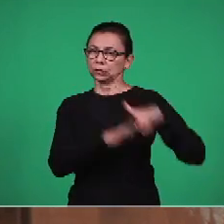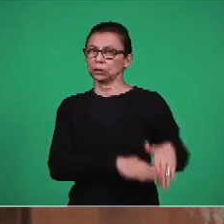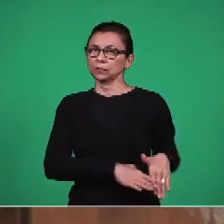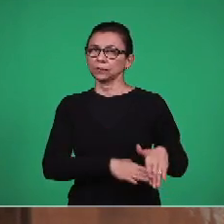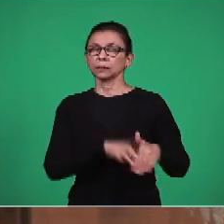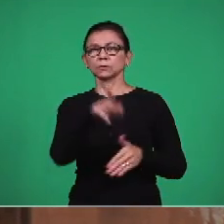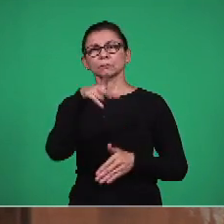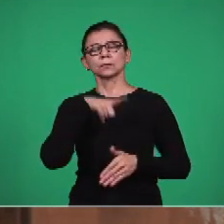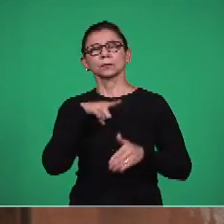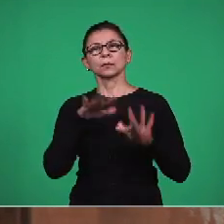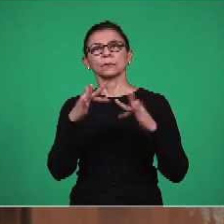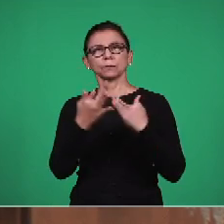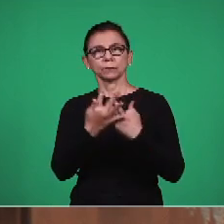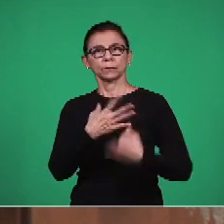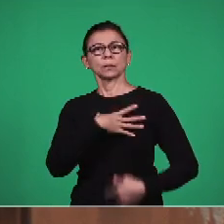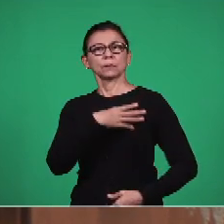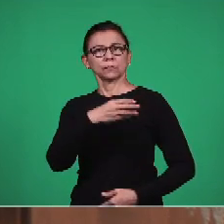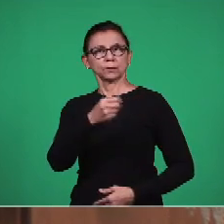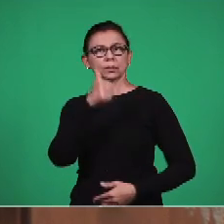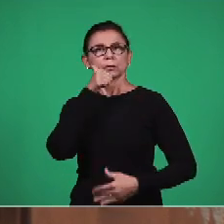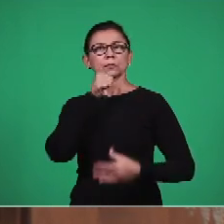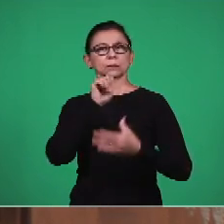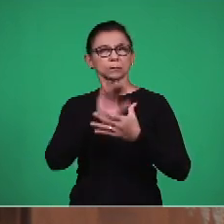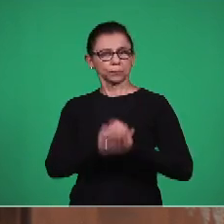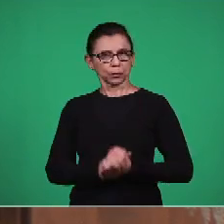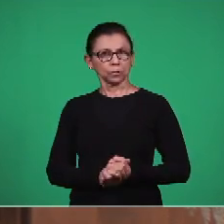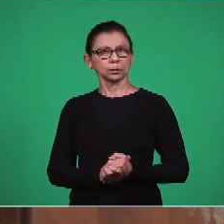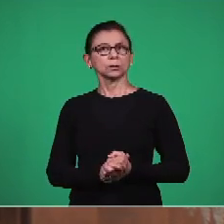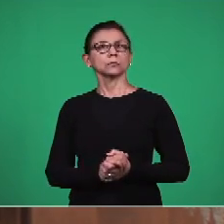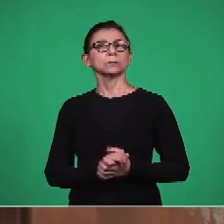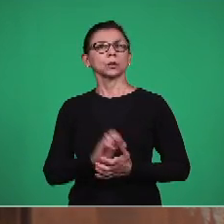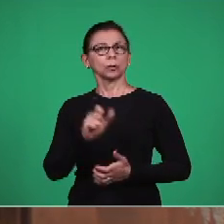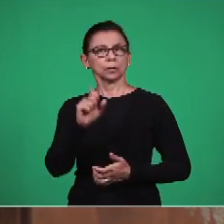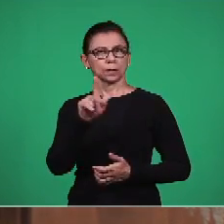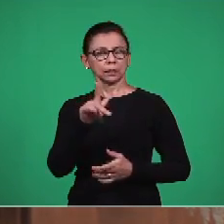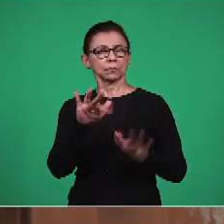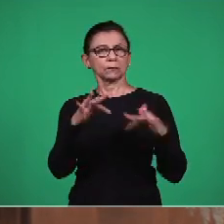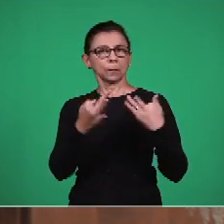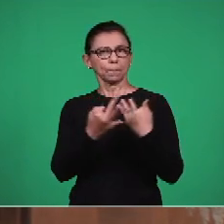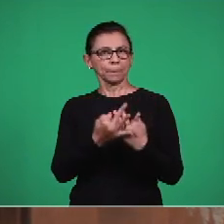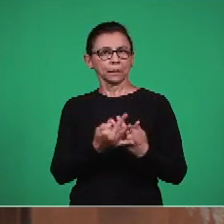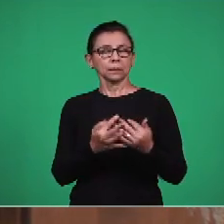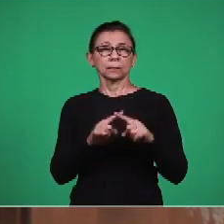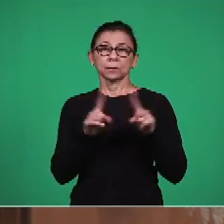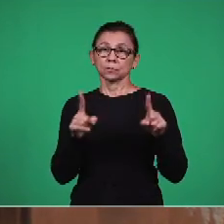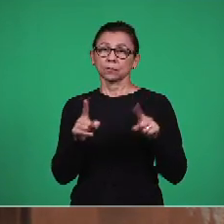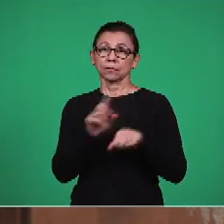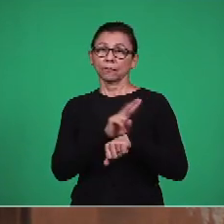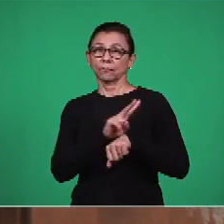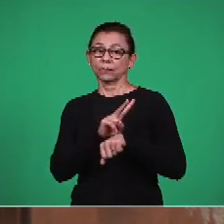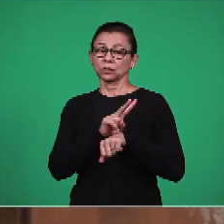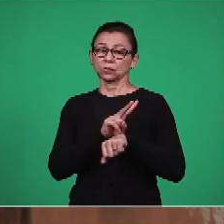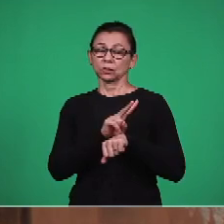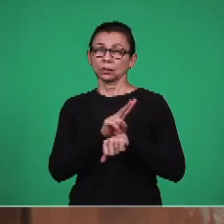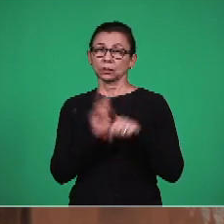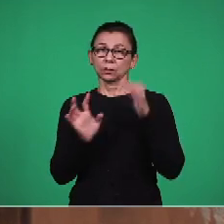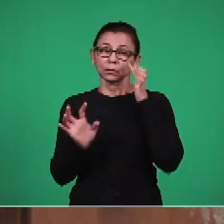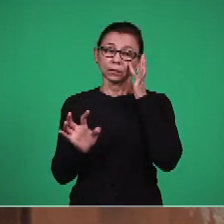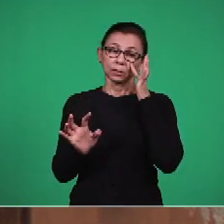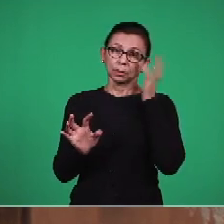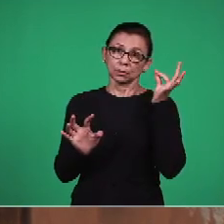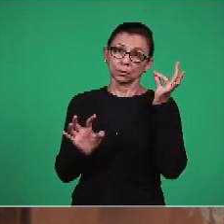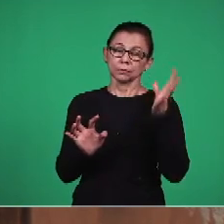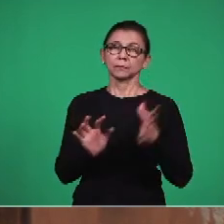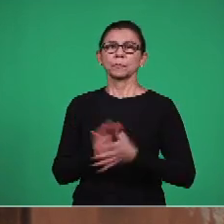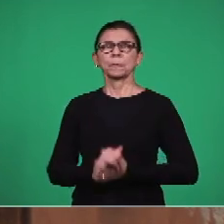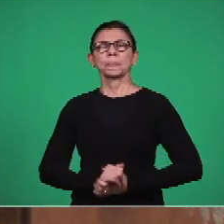família, tem filhos, esposa, marido, parentes. Esse é o momento de vigilância. Por quê? Não é porque